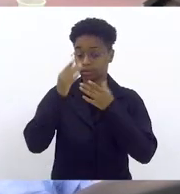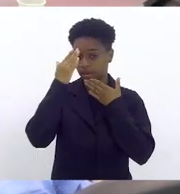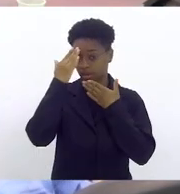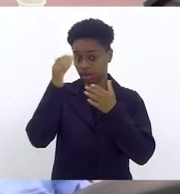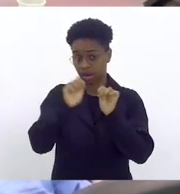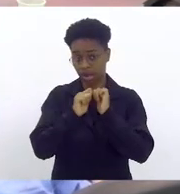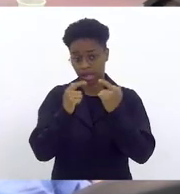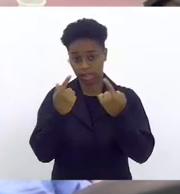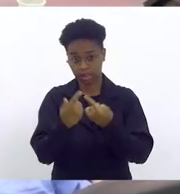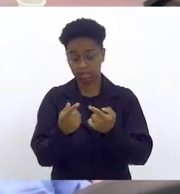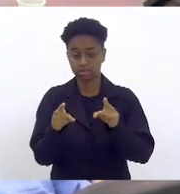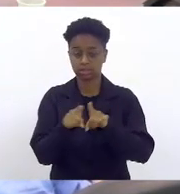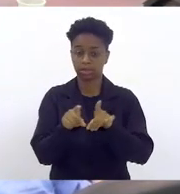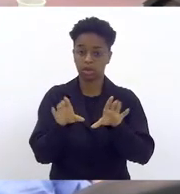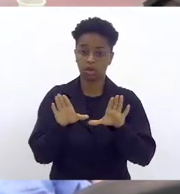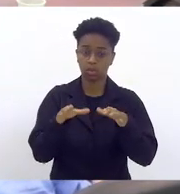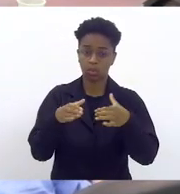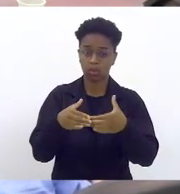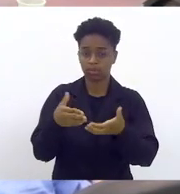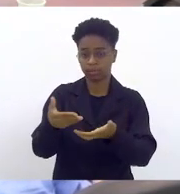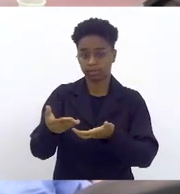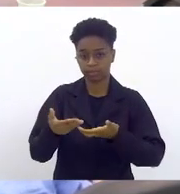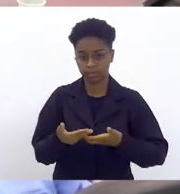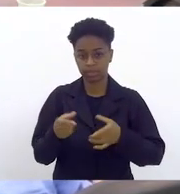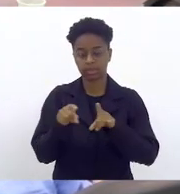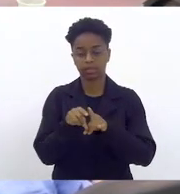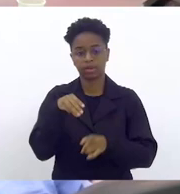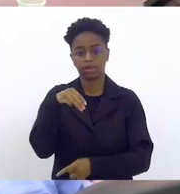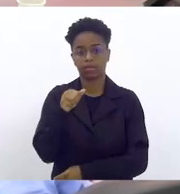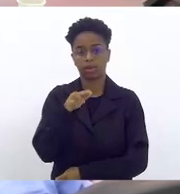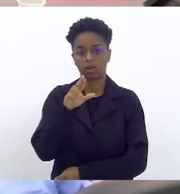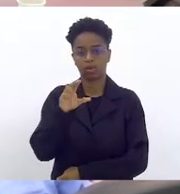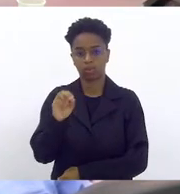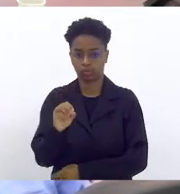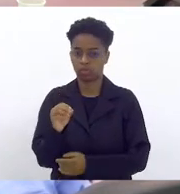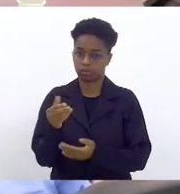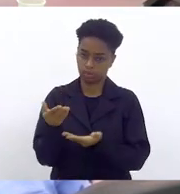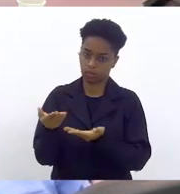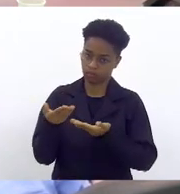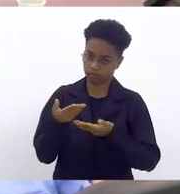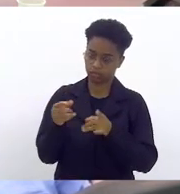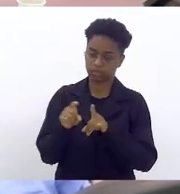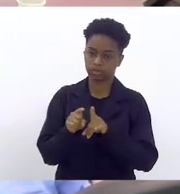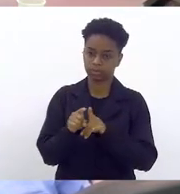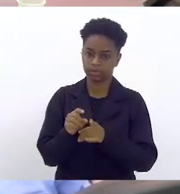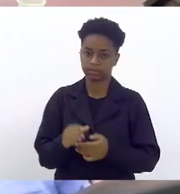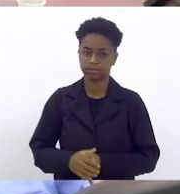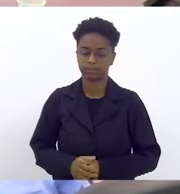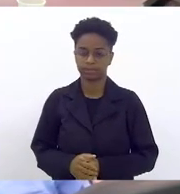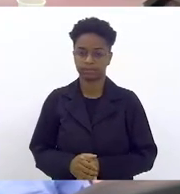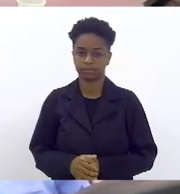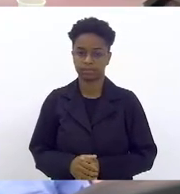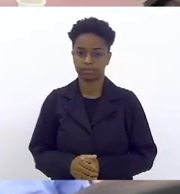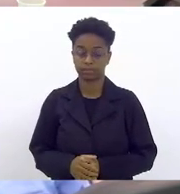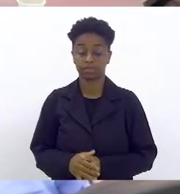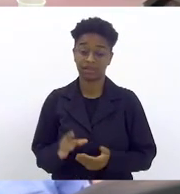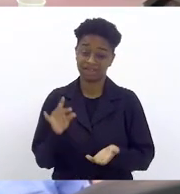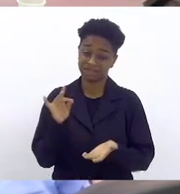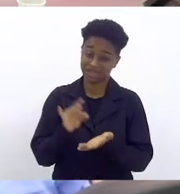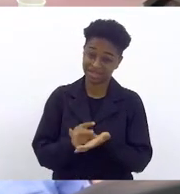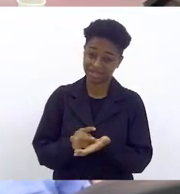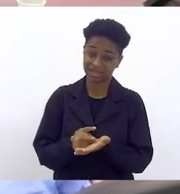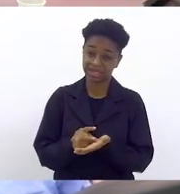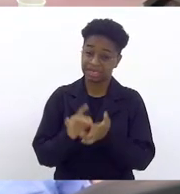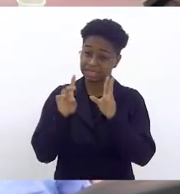assembleia e a comissão por esse convite é o Mauro Osório que transmitiu o convite na verdade é o nosso